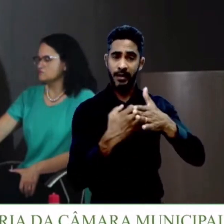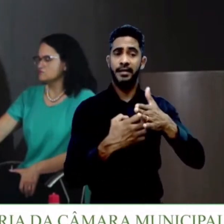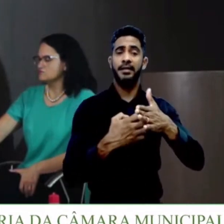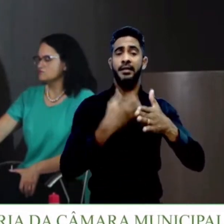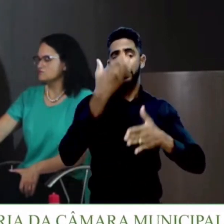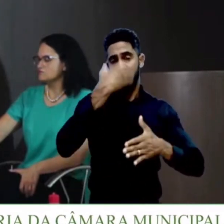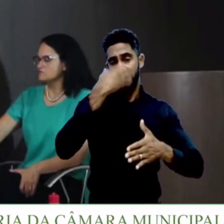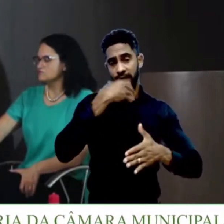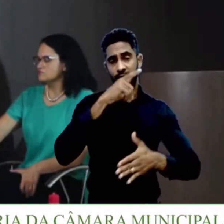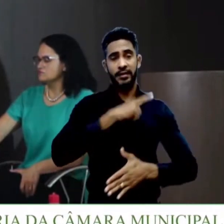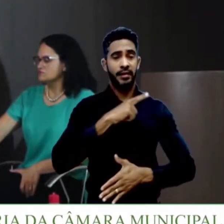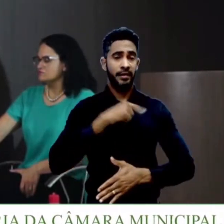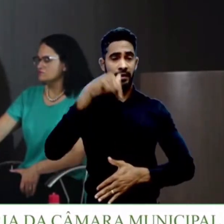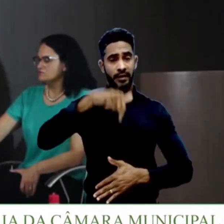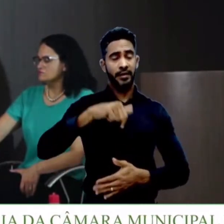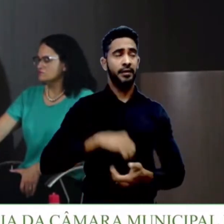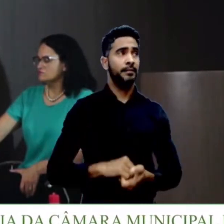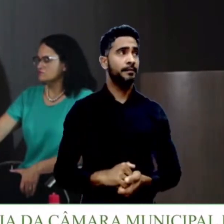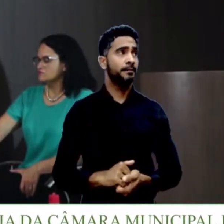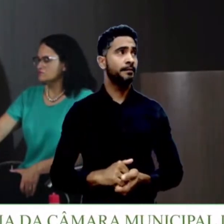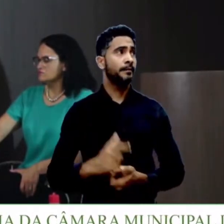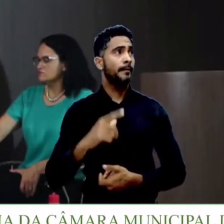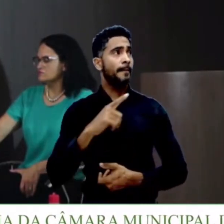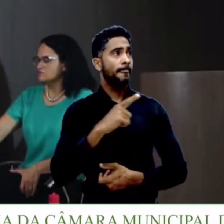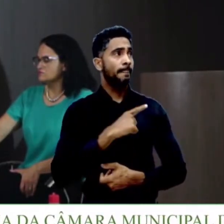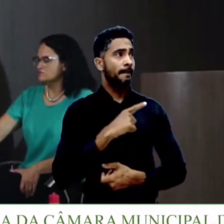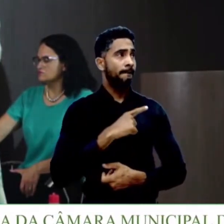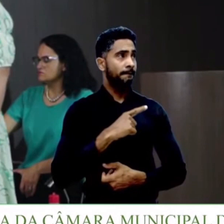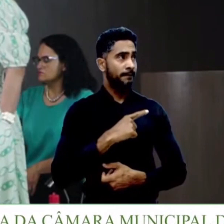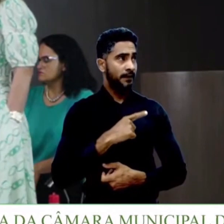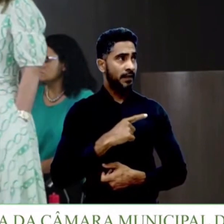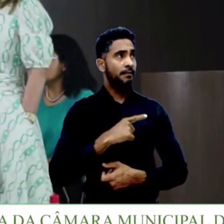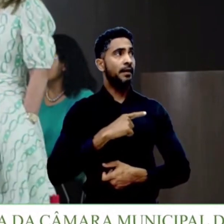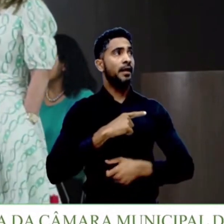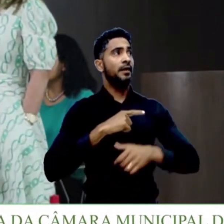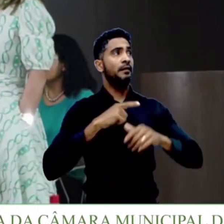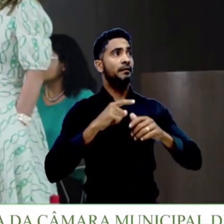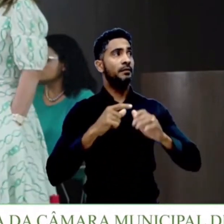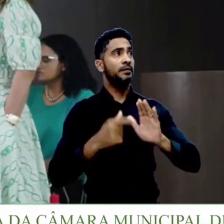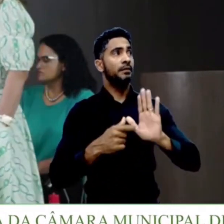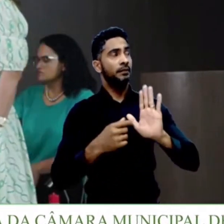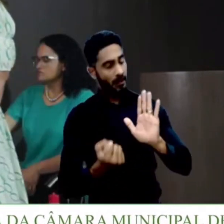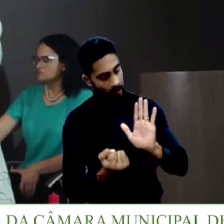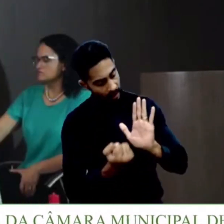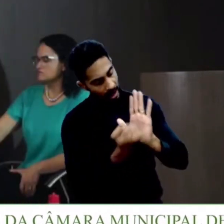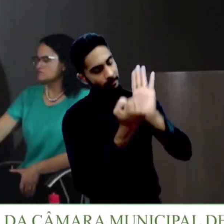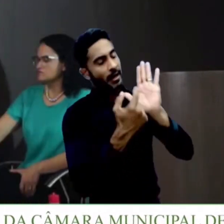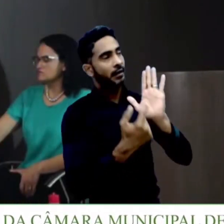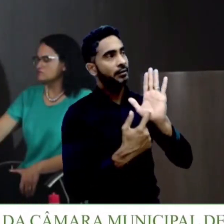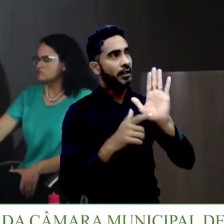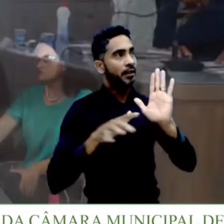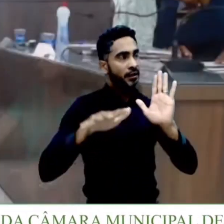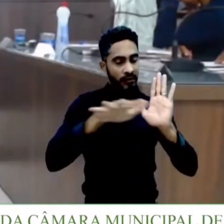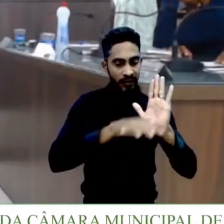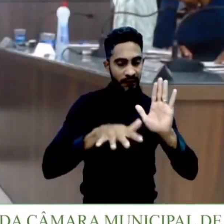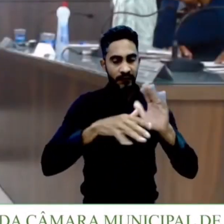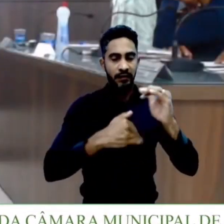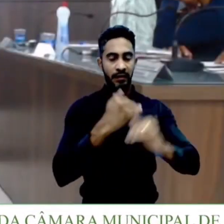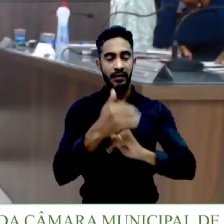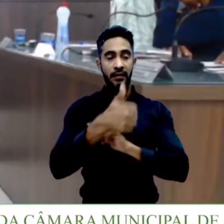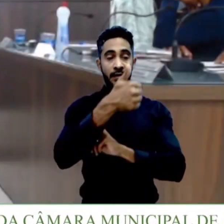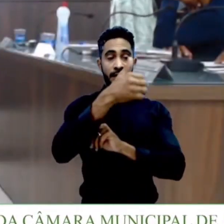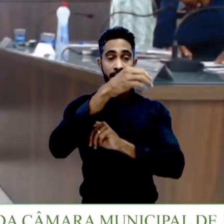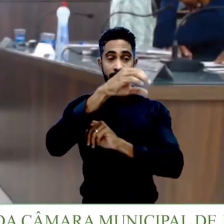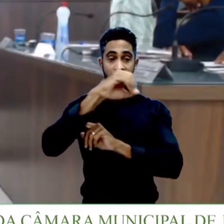aqui. Nós vamos também, nesse evento, lançar uma marca de desenvolvimento territorial chamada